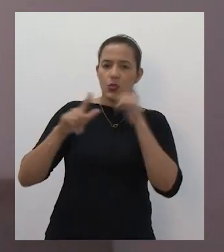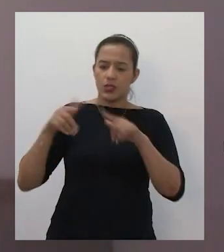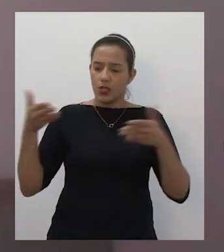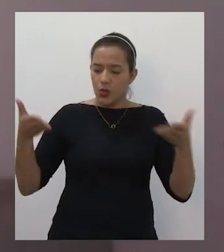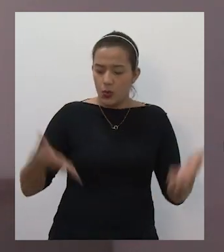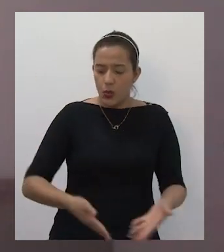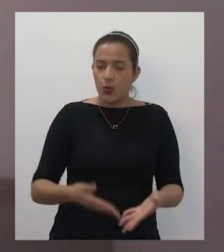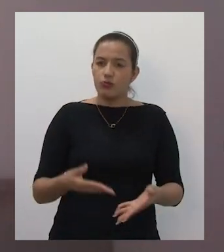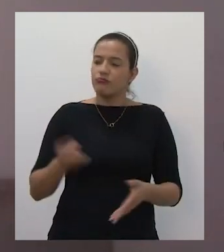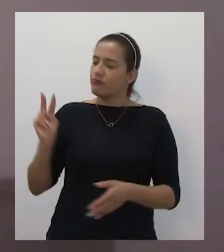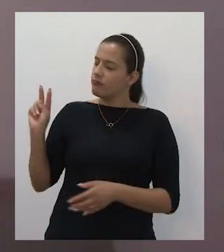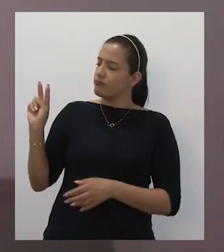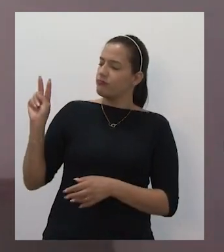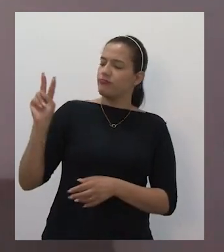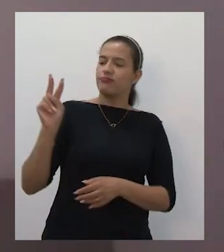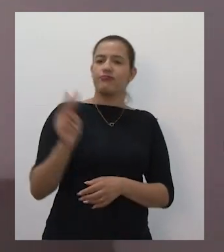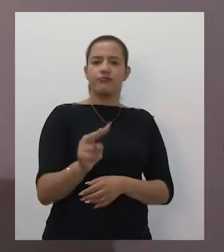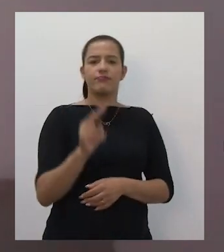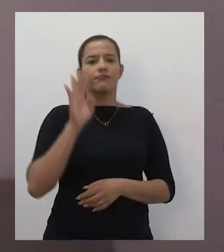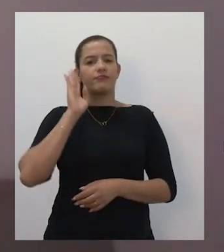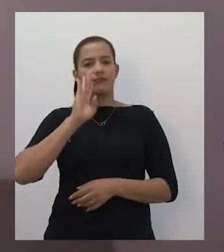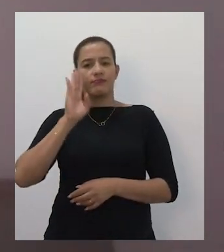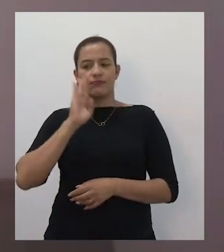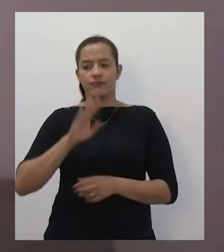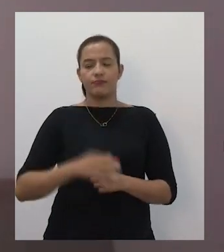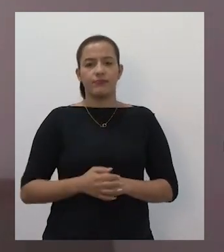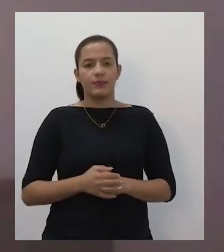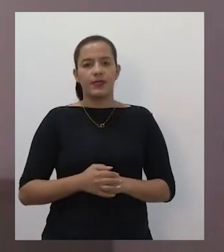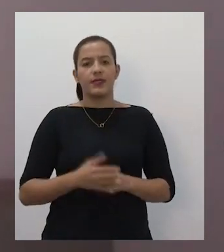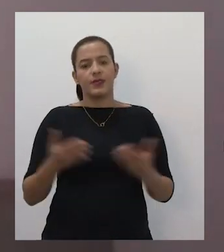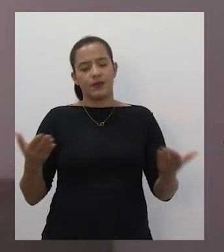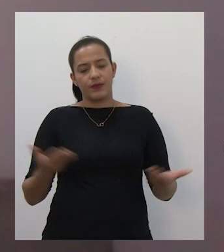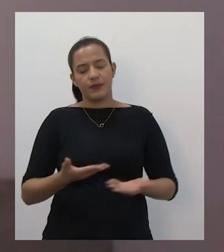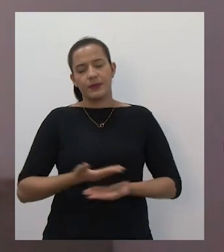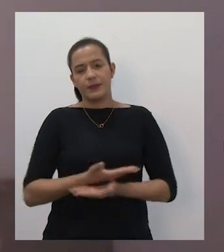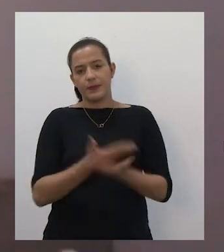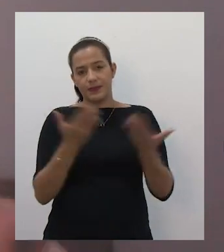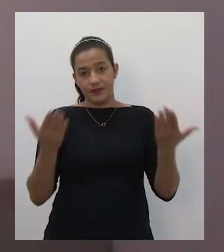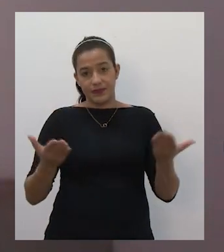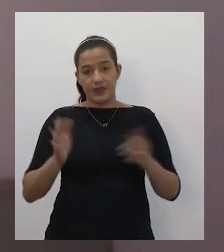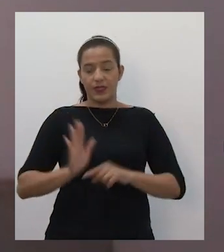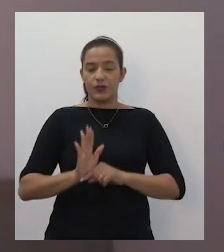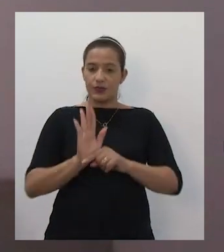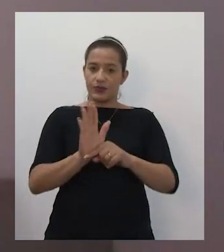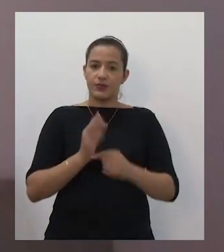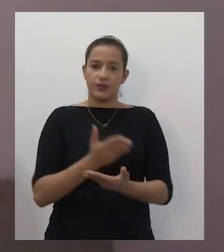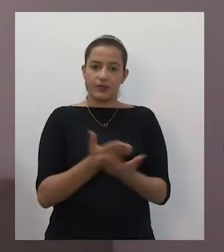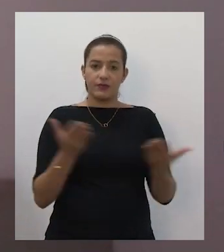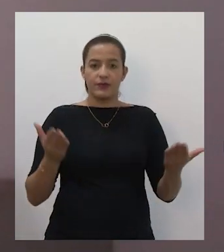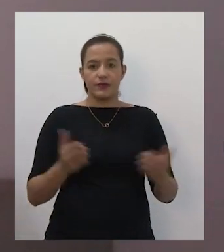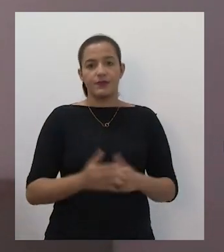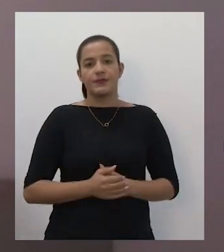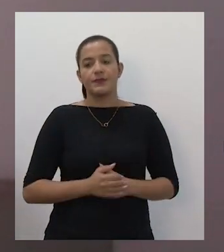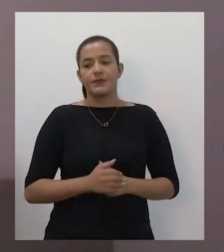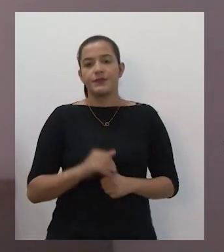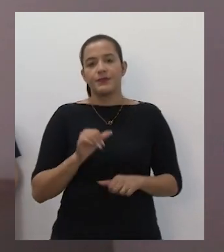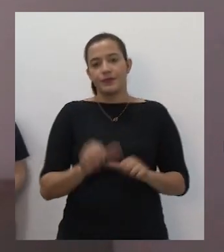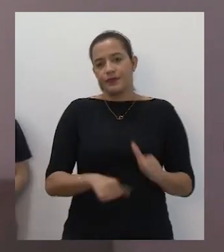cheguei. Então, essa é a minha contribuição. Espero ter ajudado aí o professor.